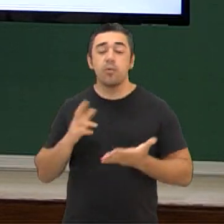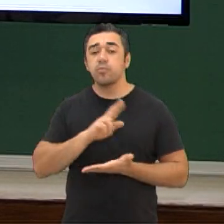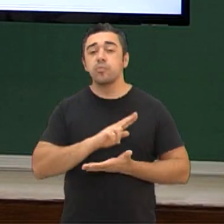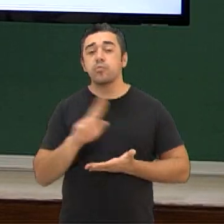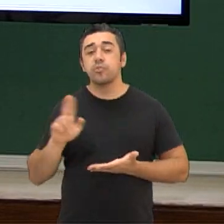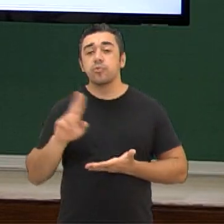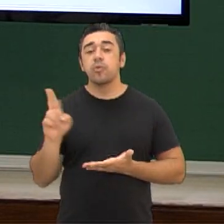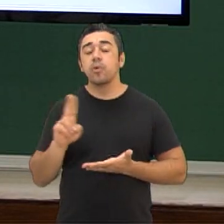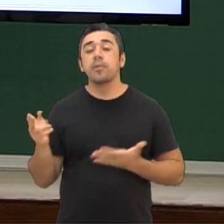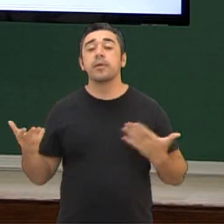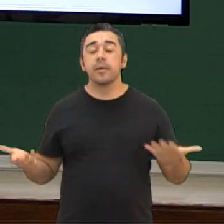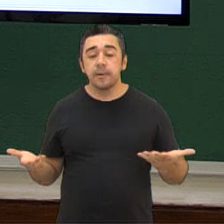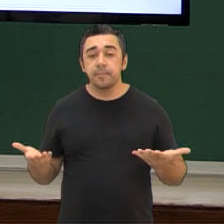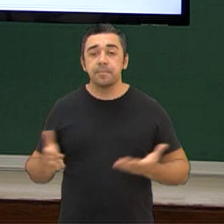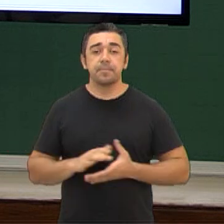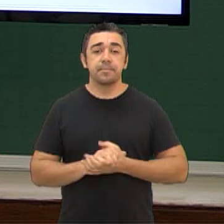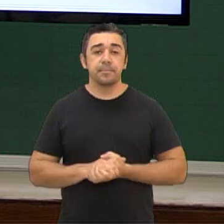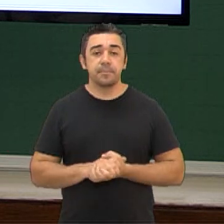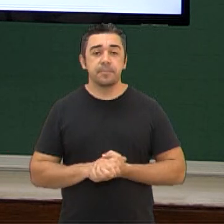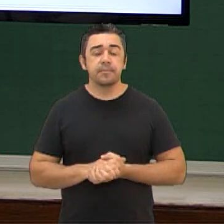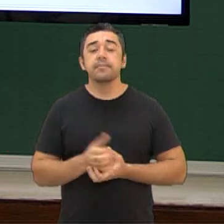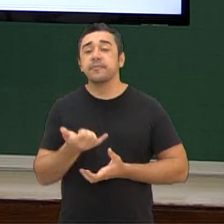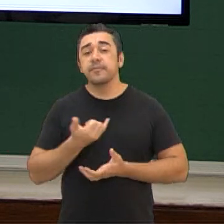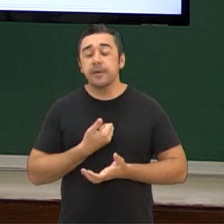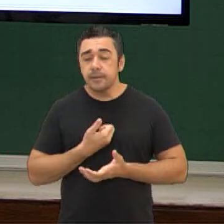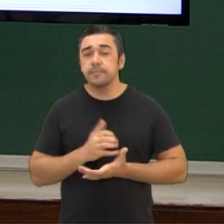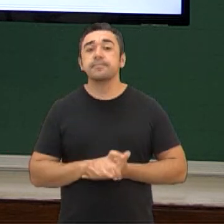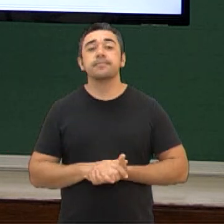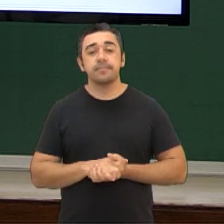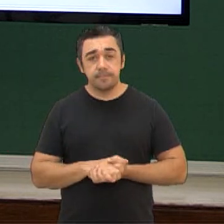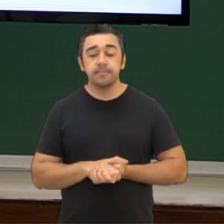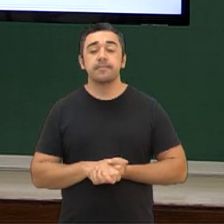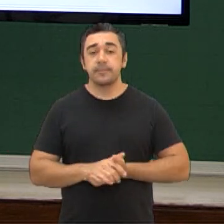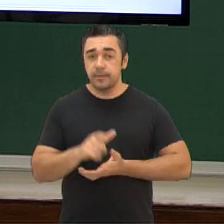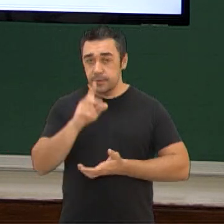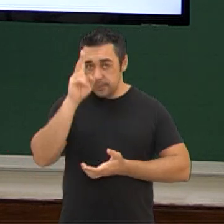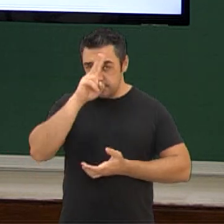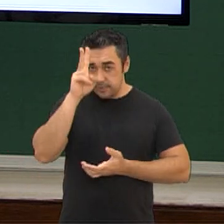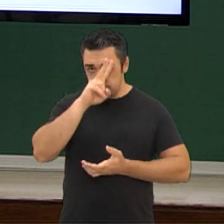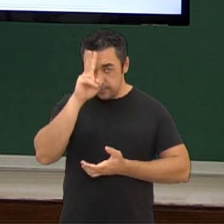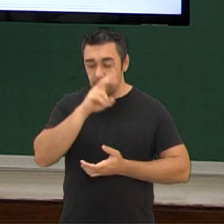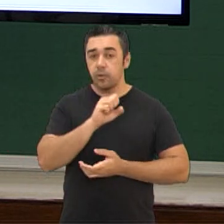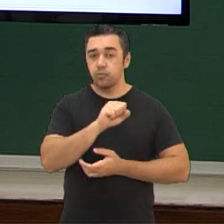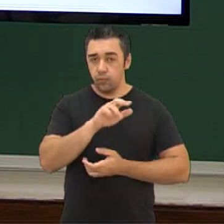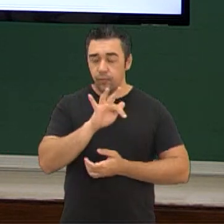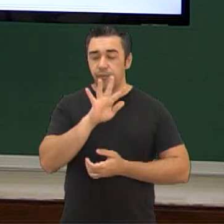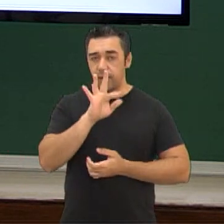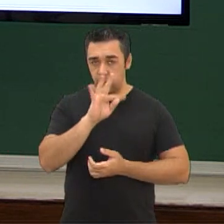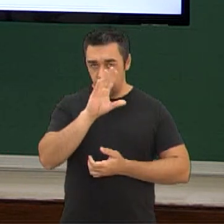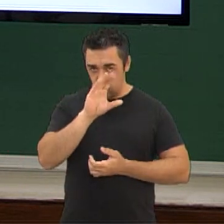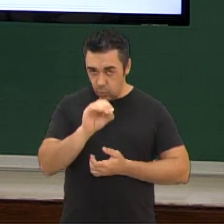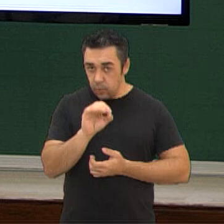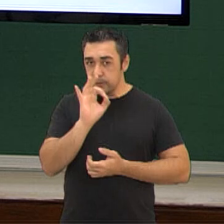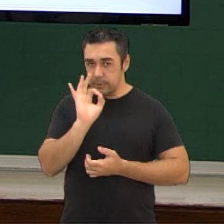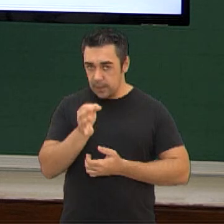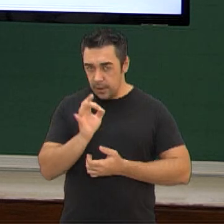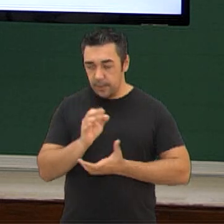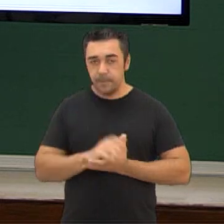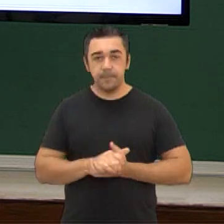nome desse composto, hein? Me conte. Lembra? Sulfeto,